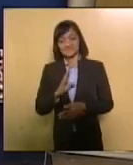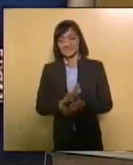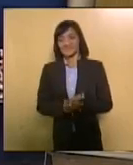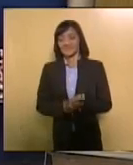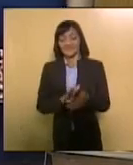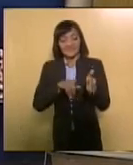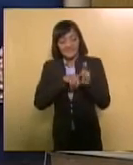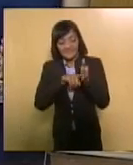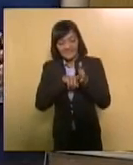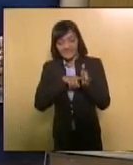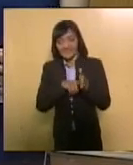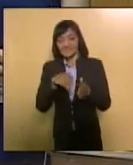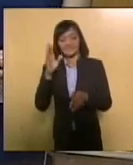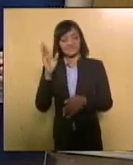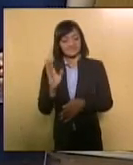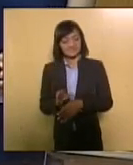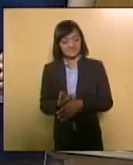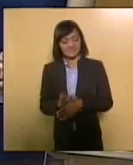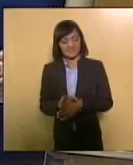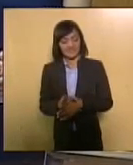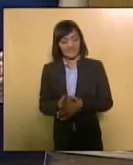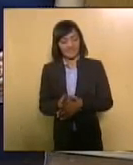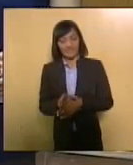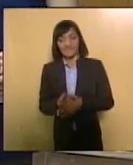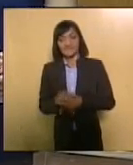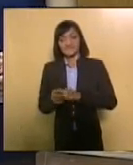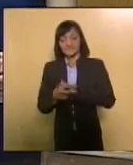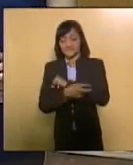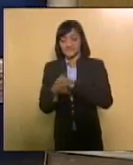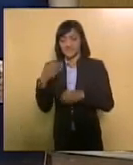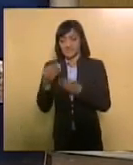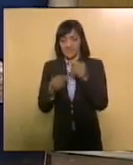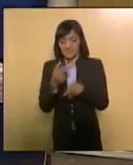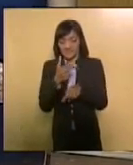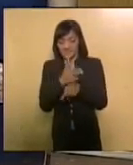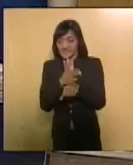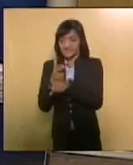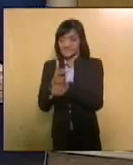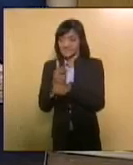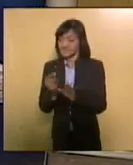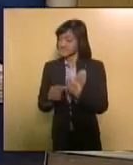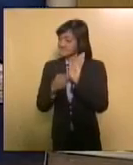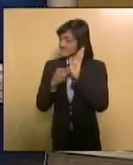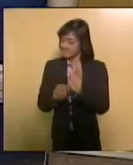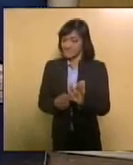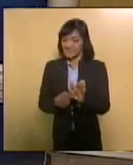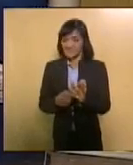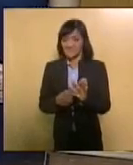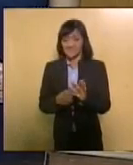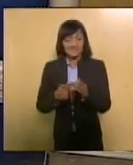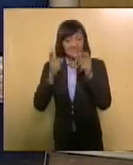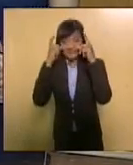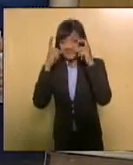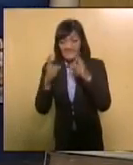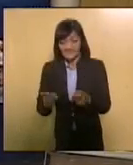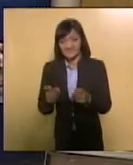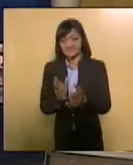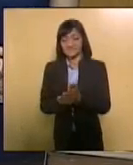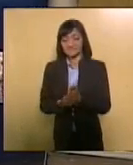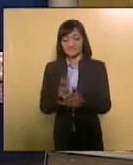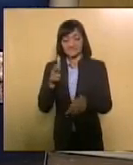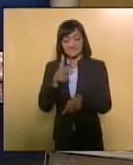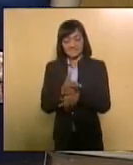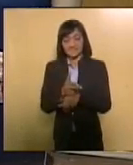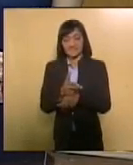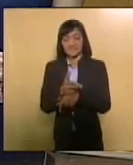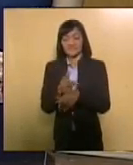pesquisas em crime em arma de fogo pesquisas quantitativas mostrando o efeito trágico da difusão de arma de fogo na